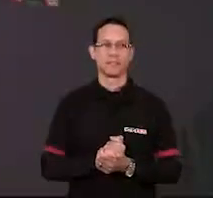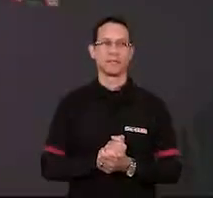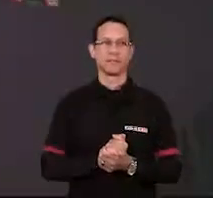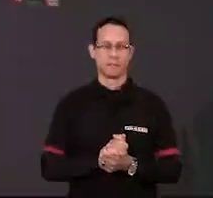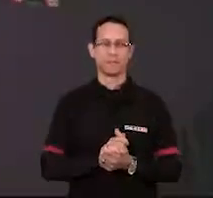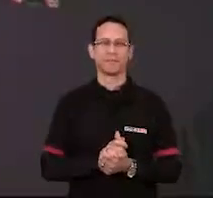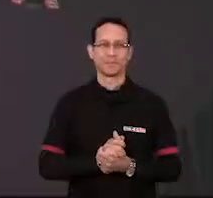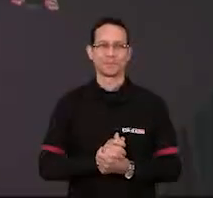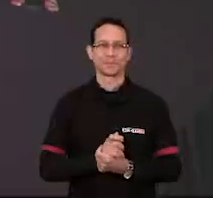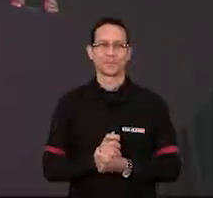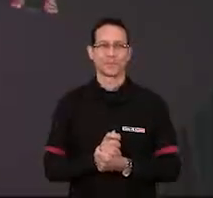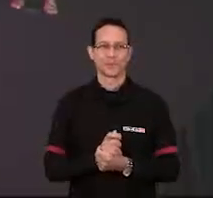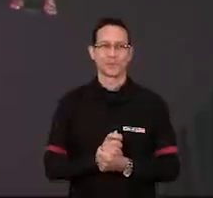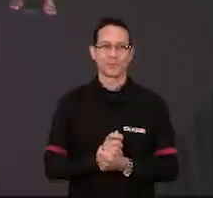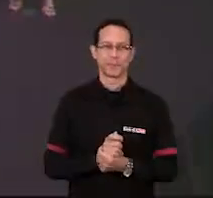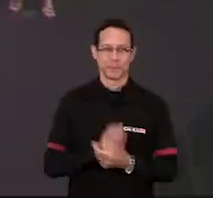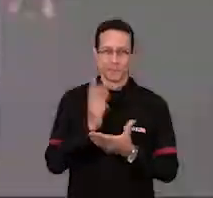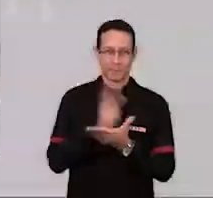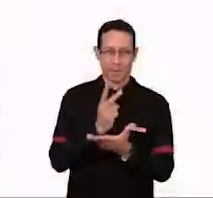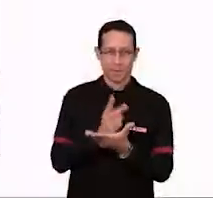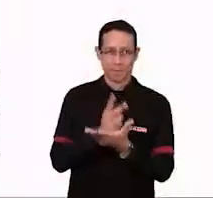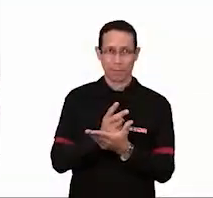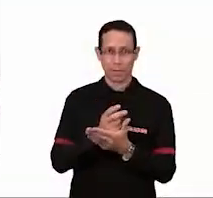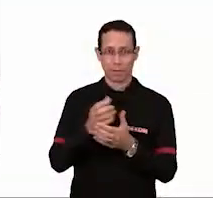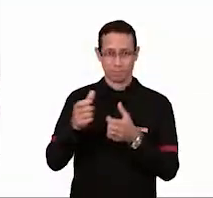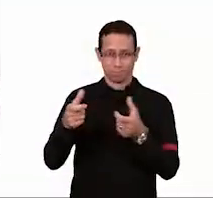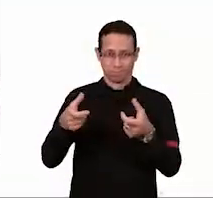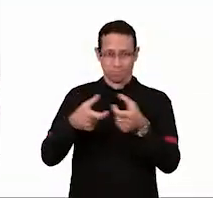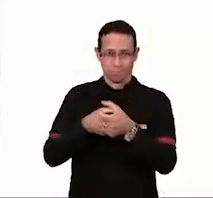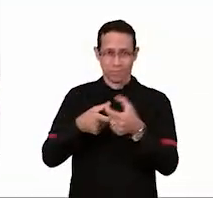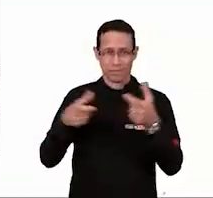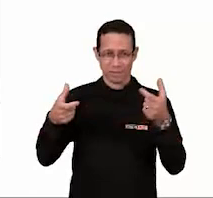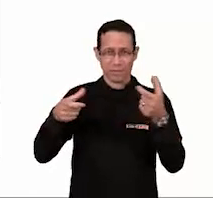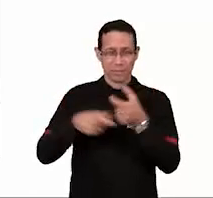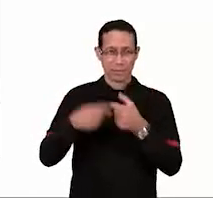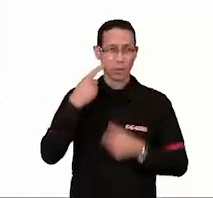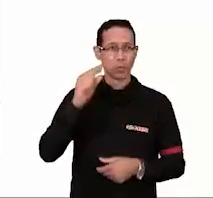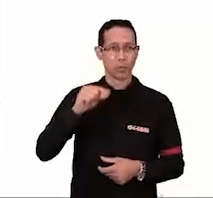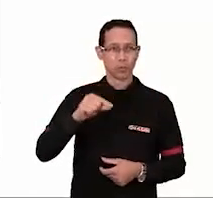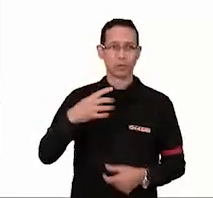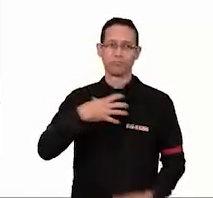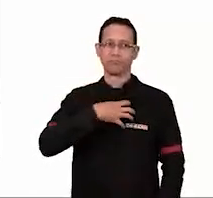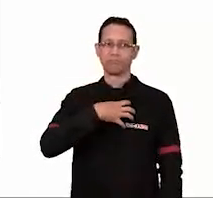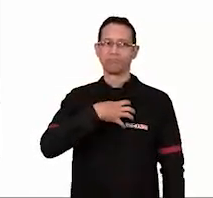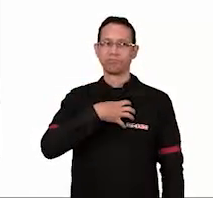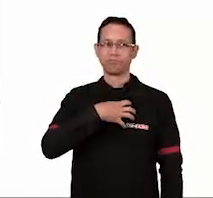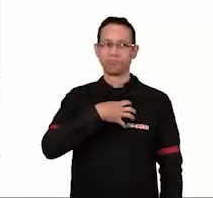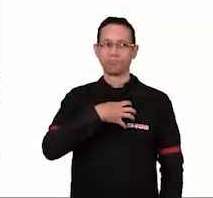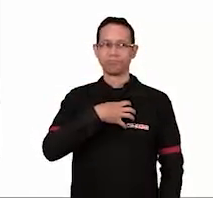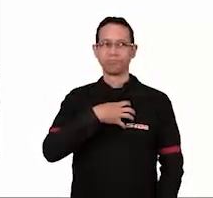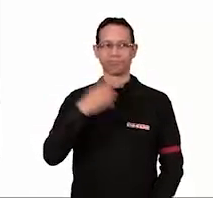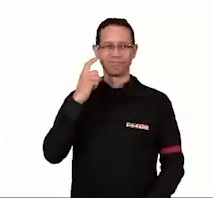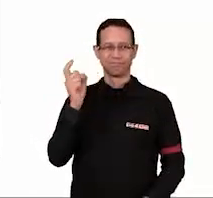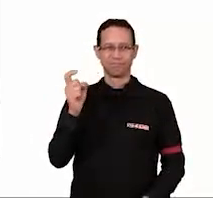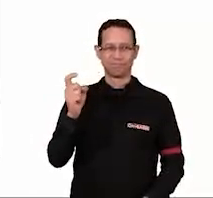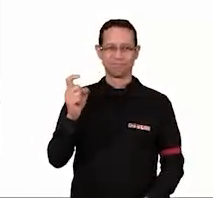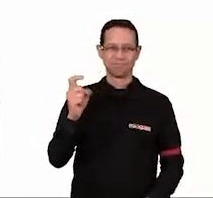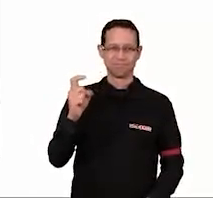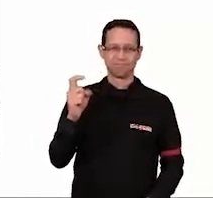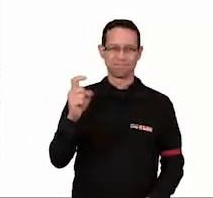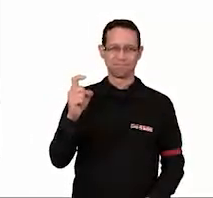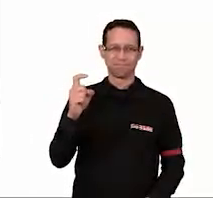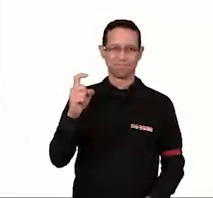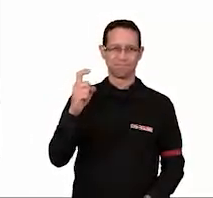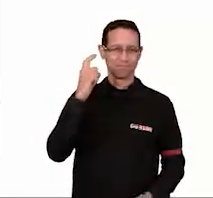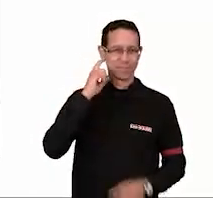Aqui, olha, ainda dentro de estenose, eu trouxe um vídeo para vocês de um caso que me marcou, com um tímpano rompido. Então, esse animal,